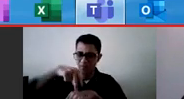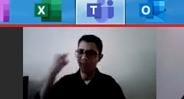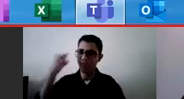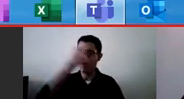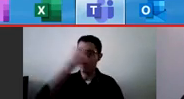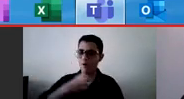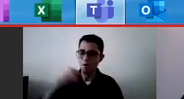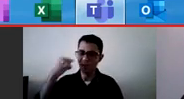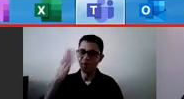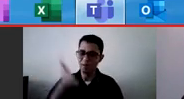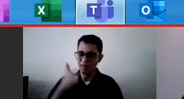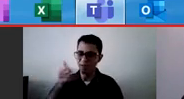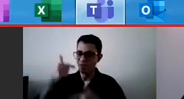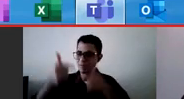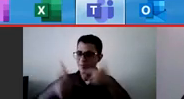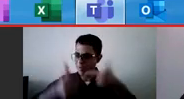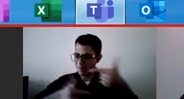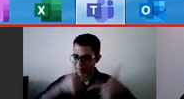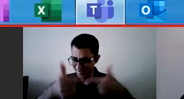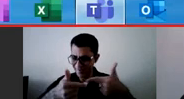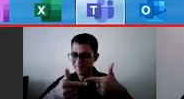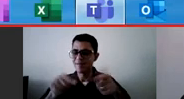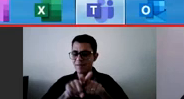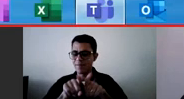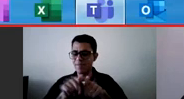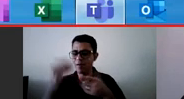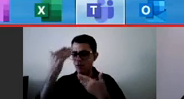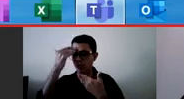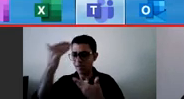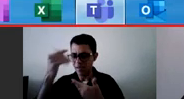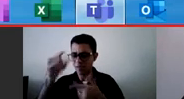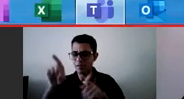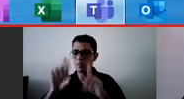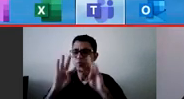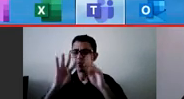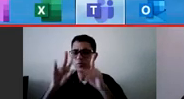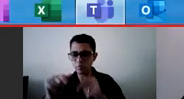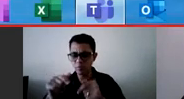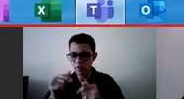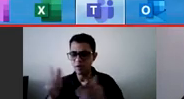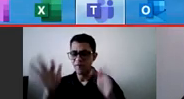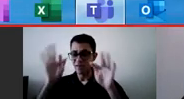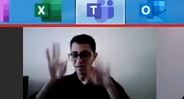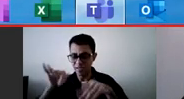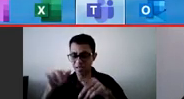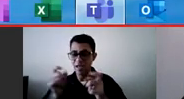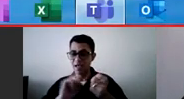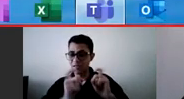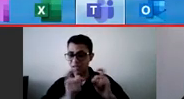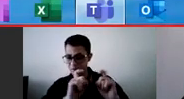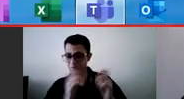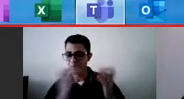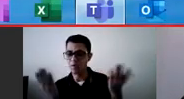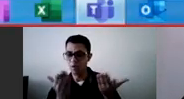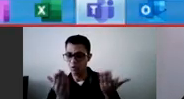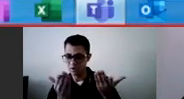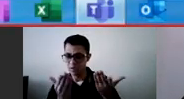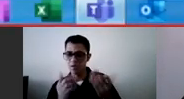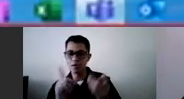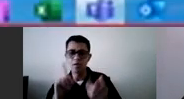e meia, você trabalhando. Muito obrigada por tudo. Então, eu encerro esse ATPC de hoje,